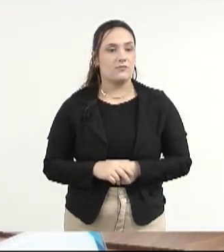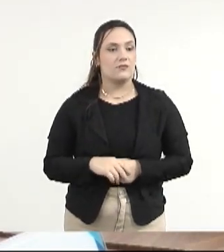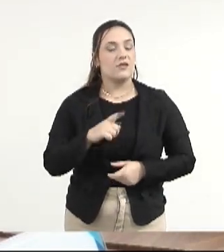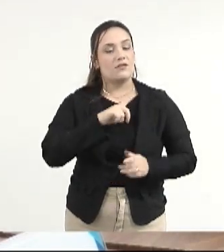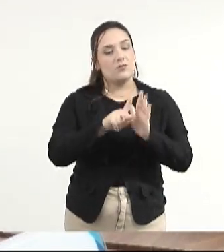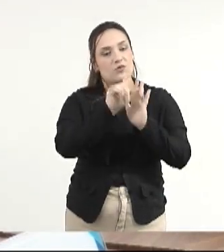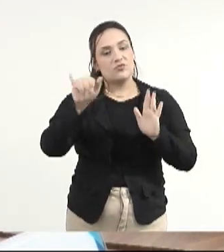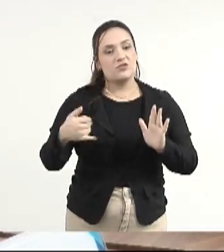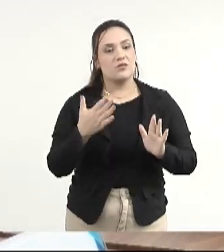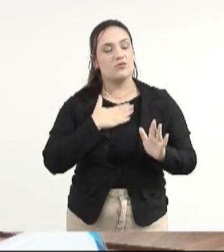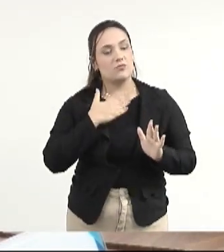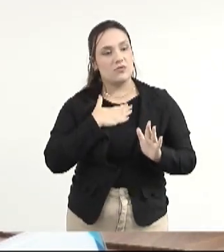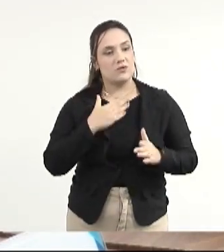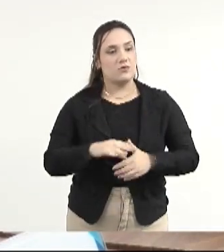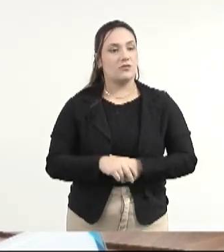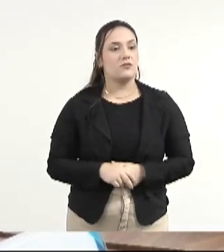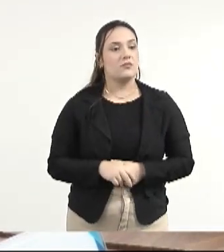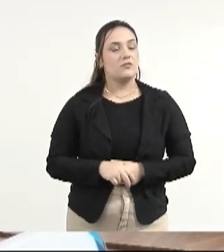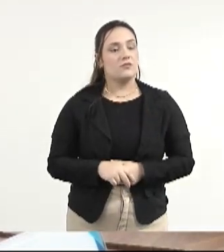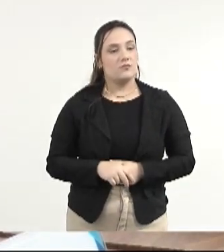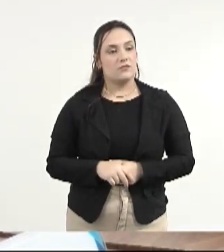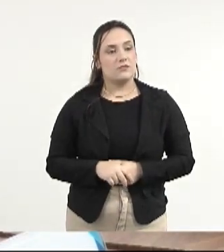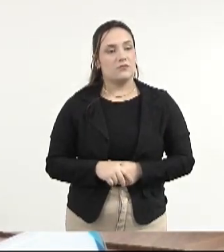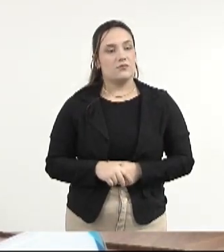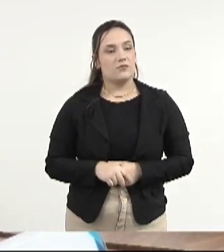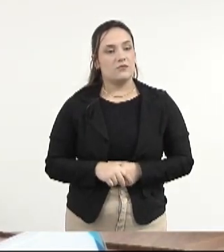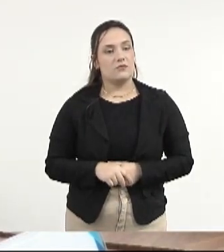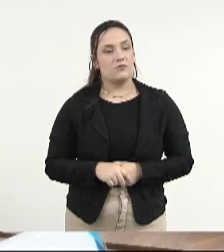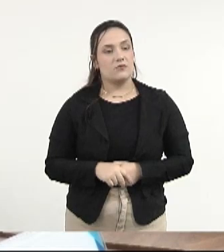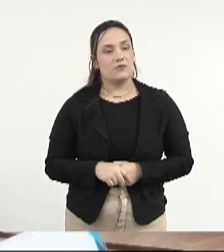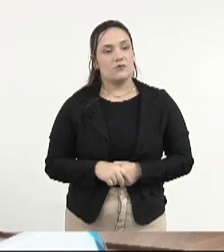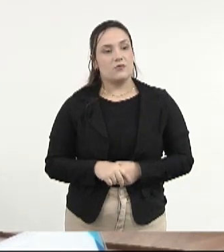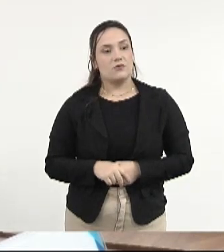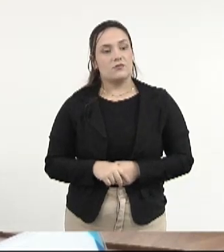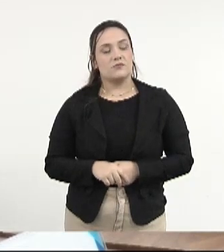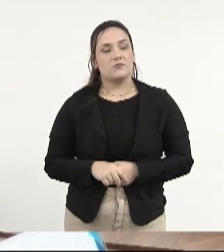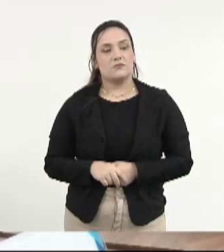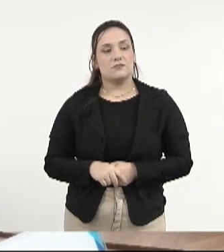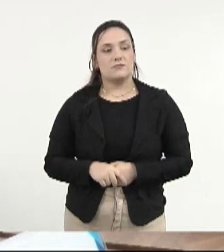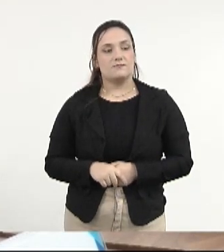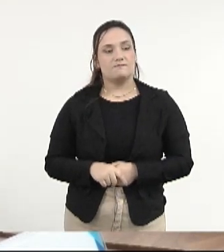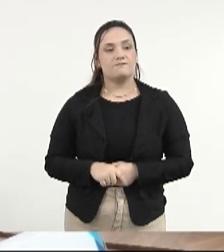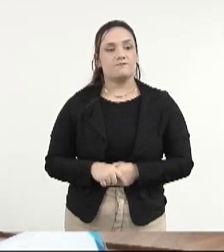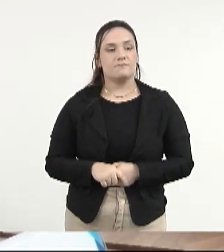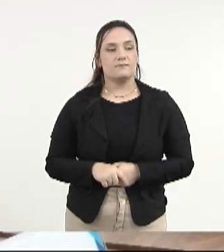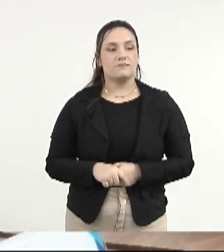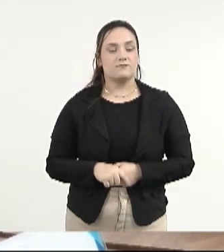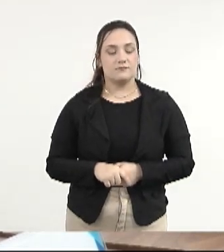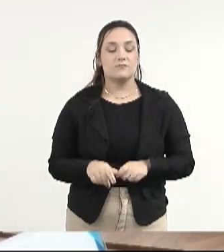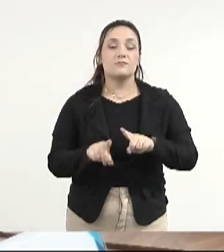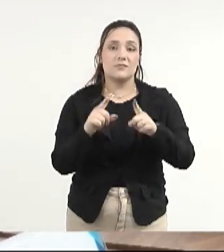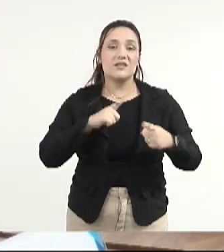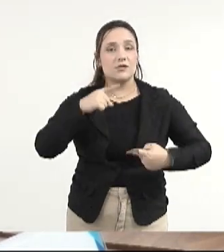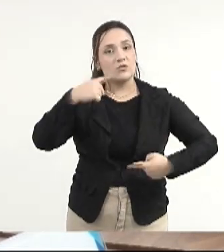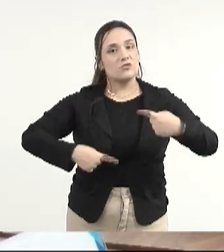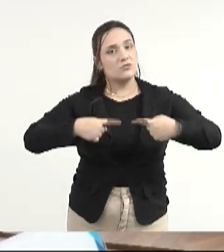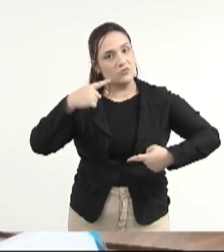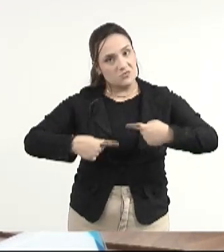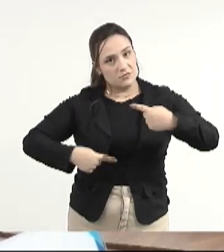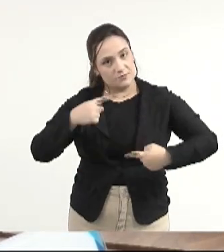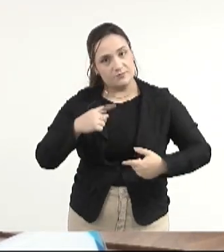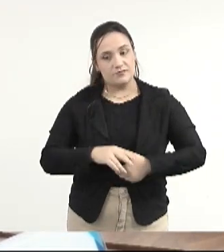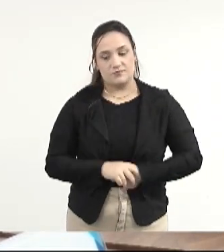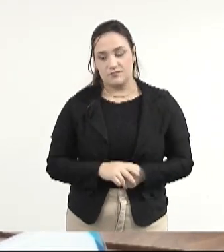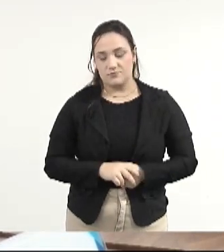arquivado, sobre isso aí, contra essa situação. E abre-se uma discussão,